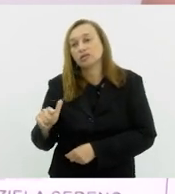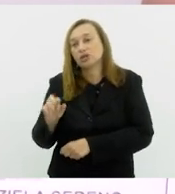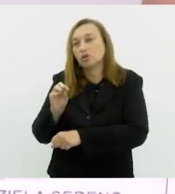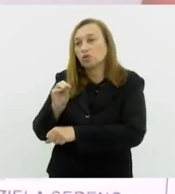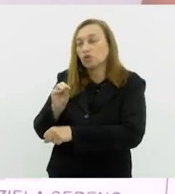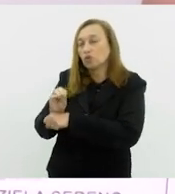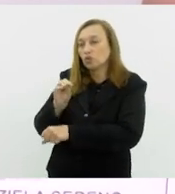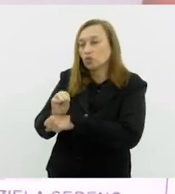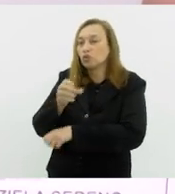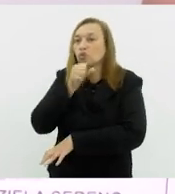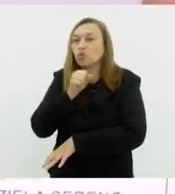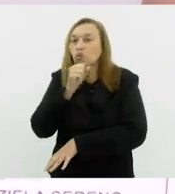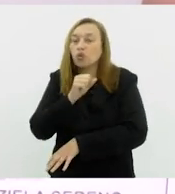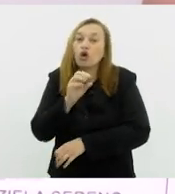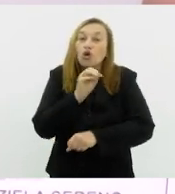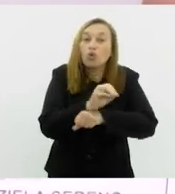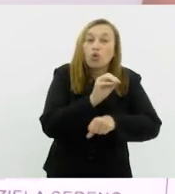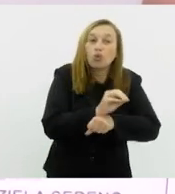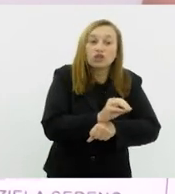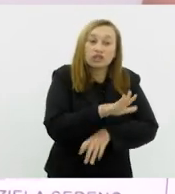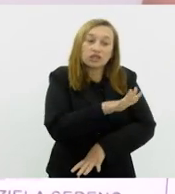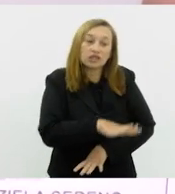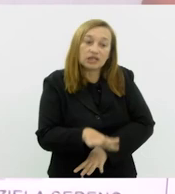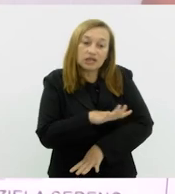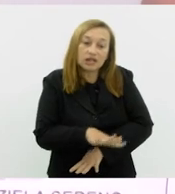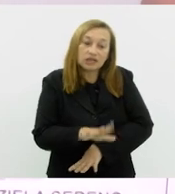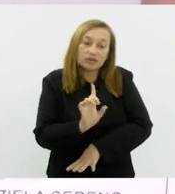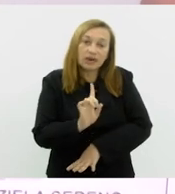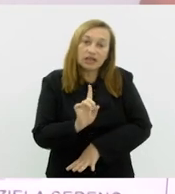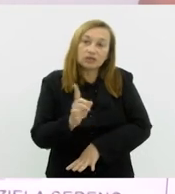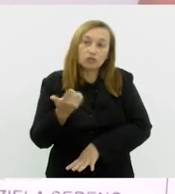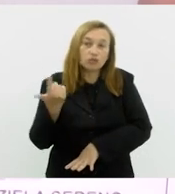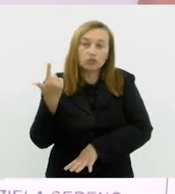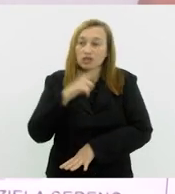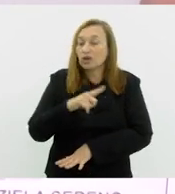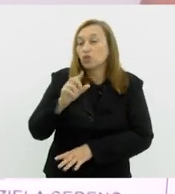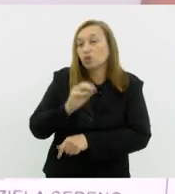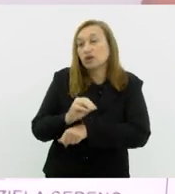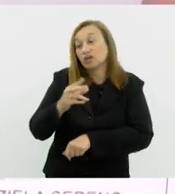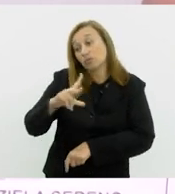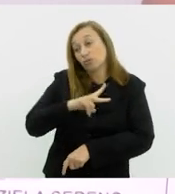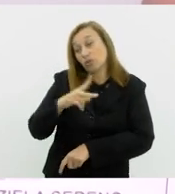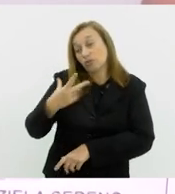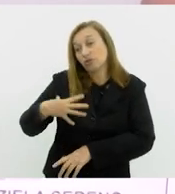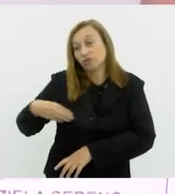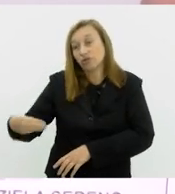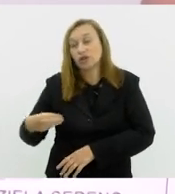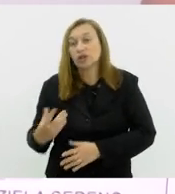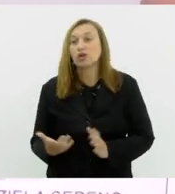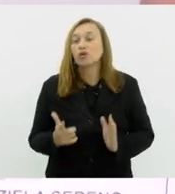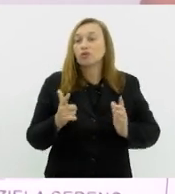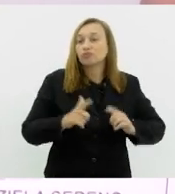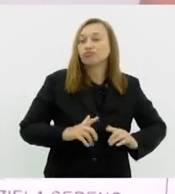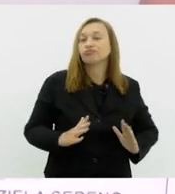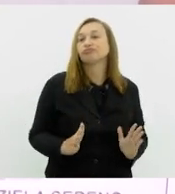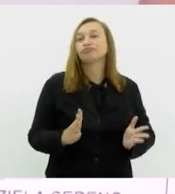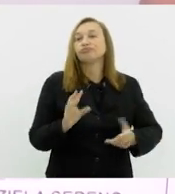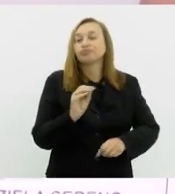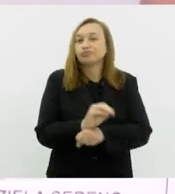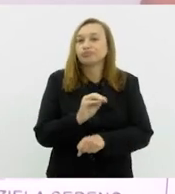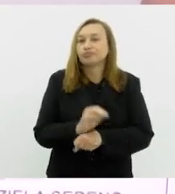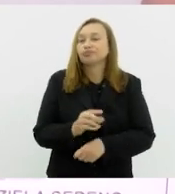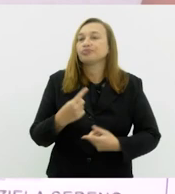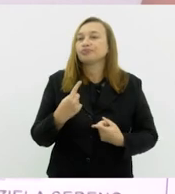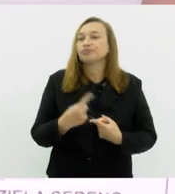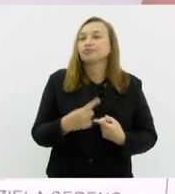seu filho. Então, a gente entendeu que esse espaço da Casa Cuidado, ele é um espaço de cuidado na sua integridade. Porque,